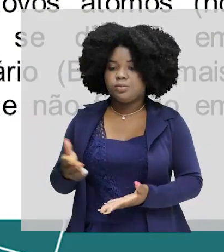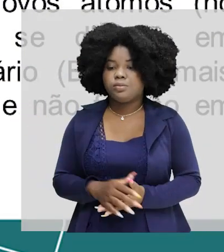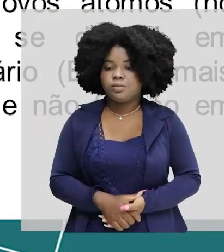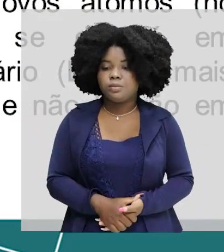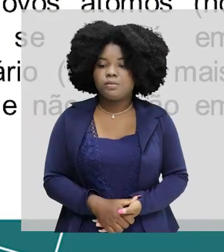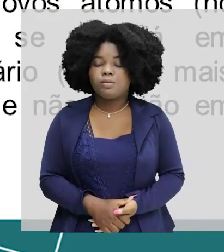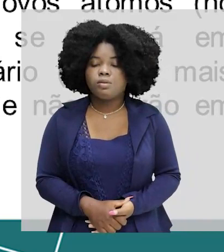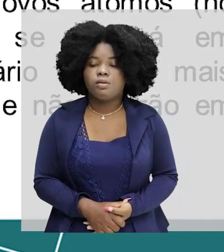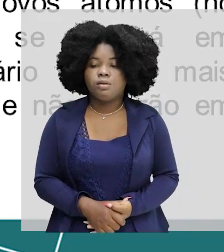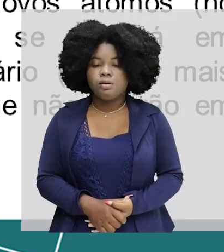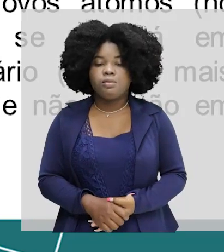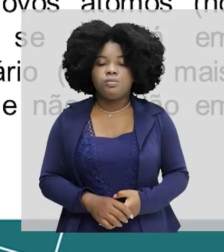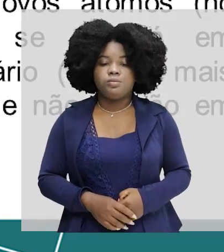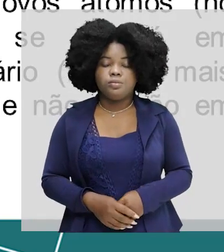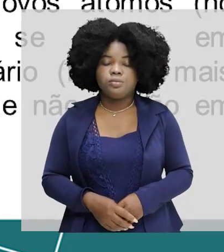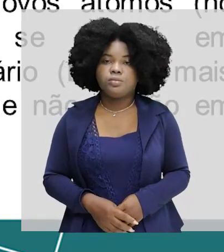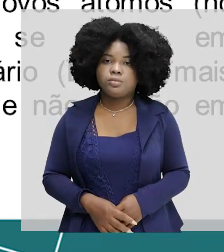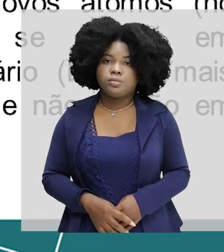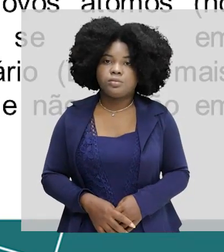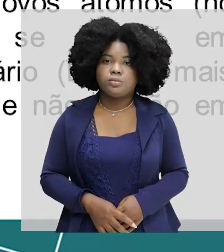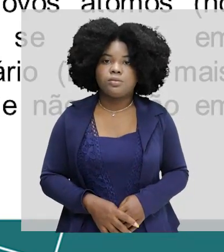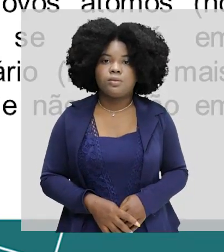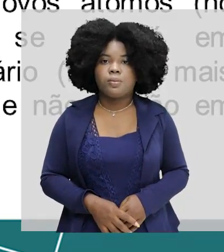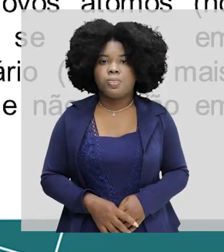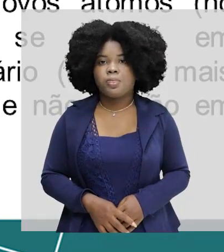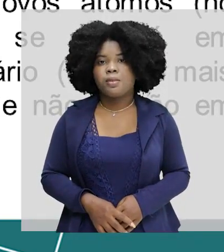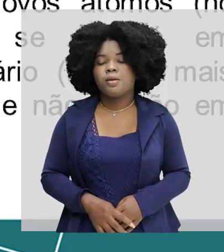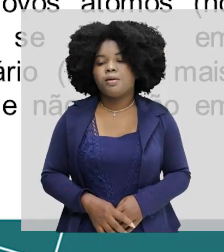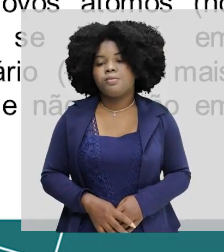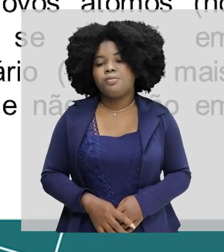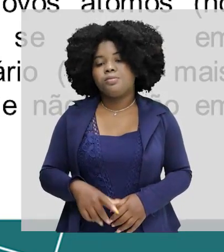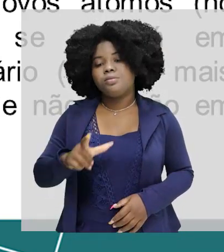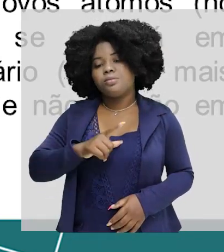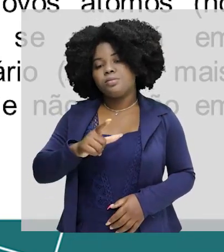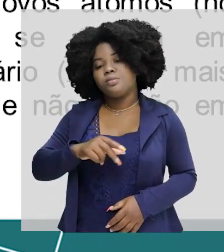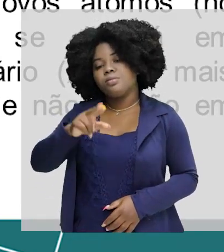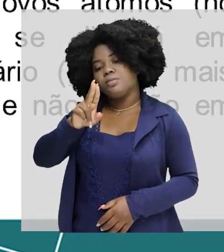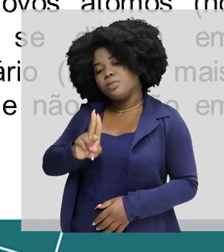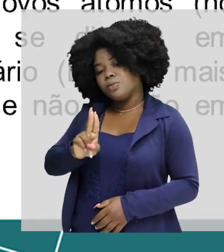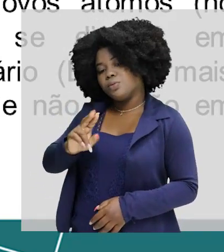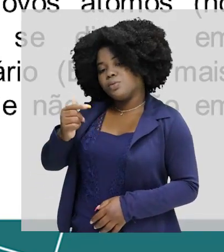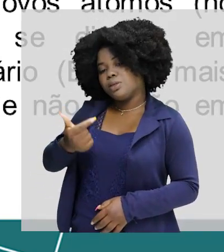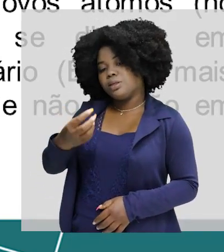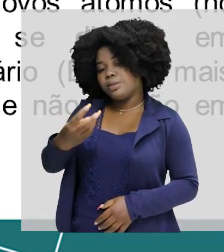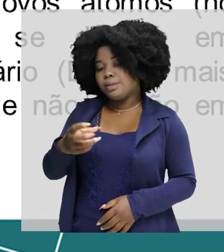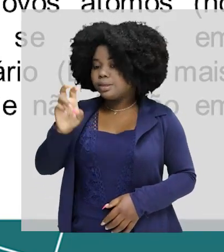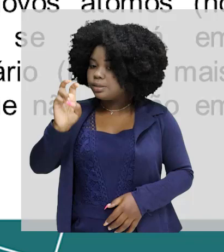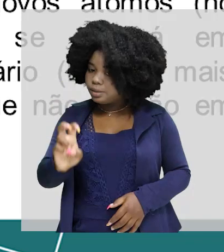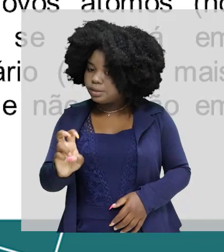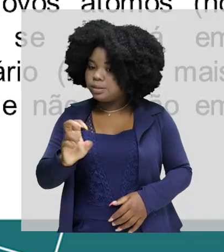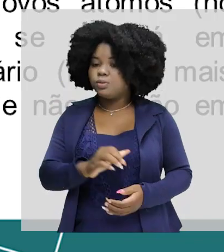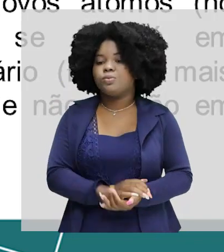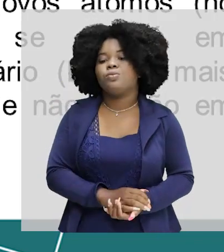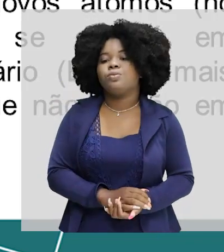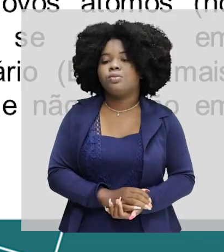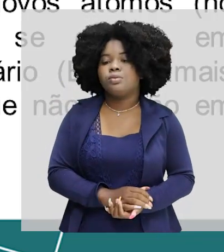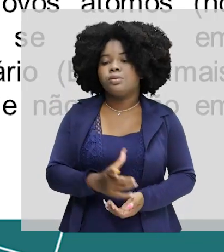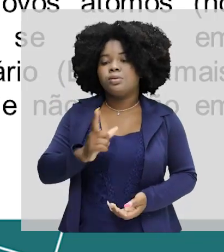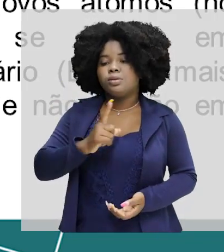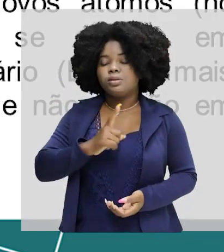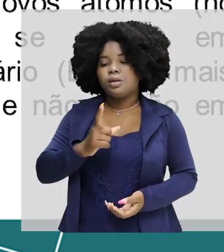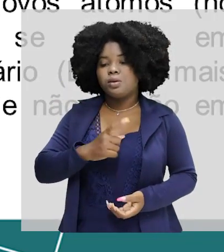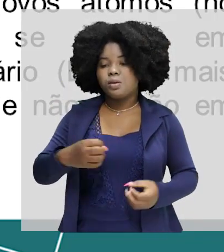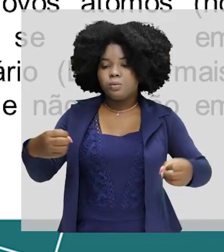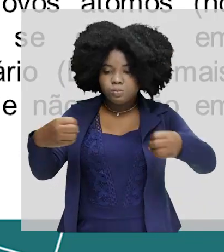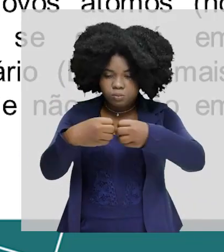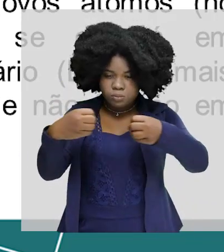acontece quando um átomo, e aí geralmente é o urânio 235, ele é bombardeado com